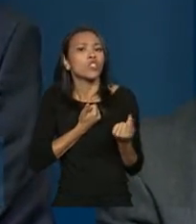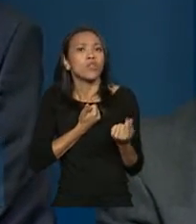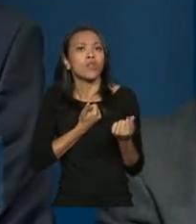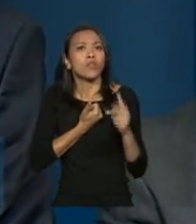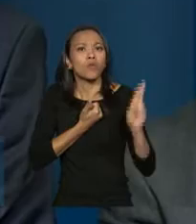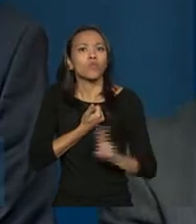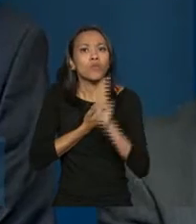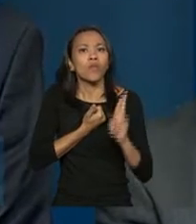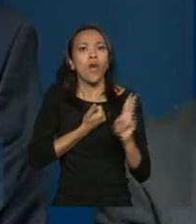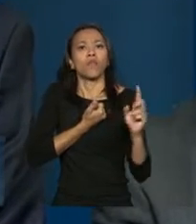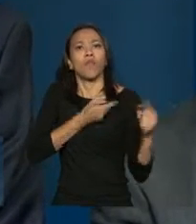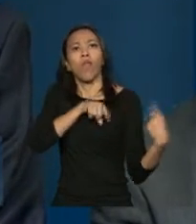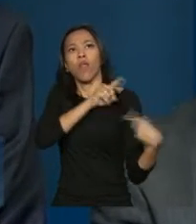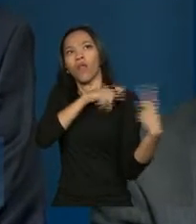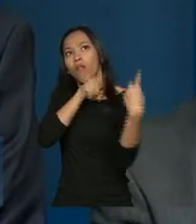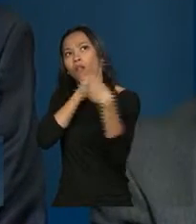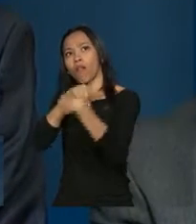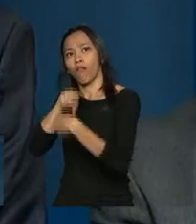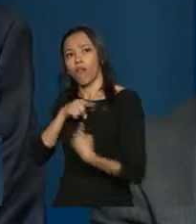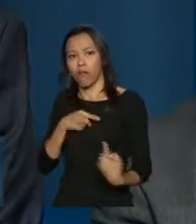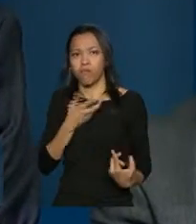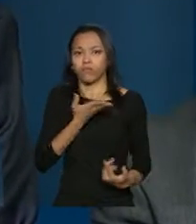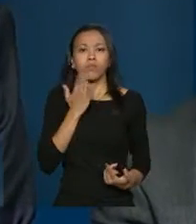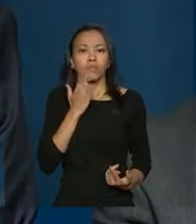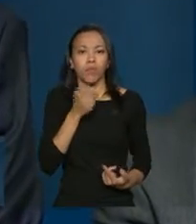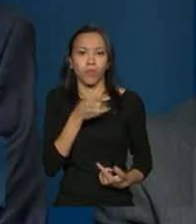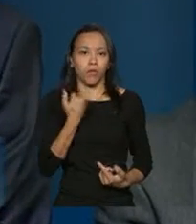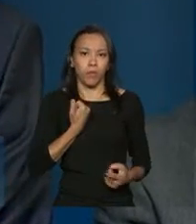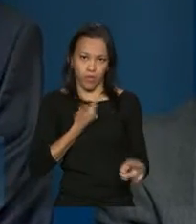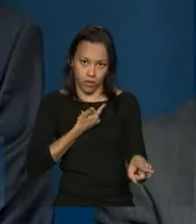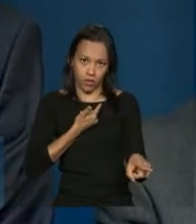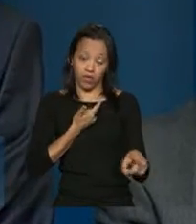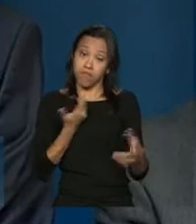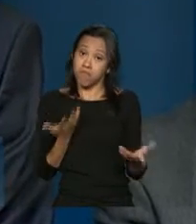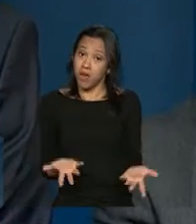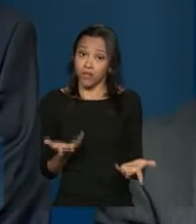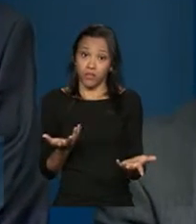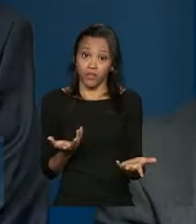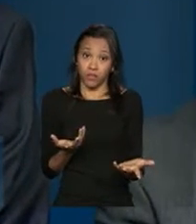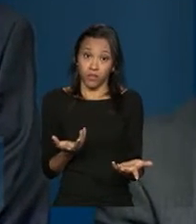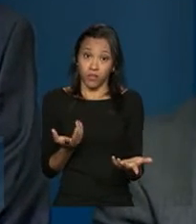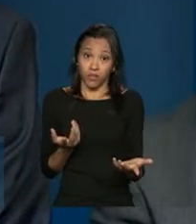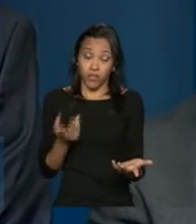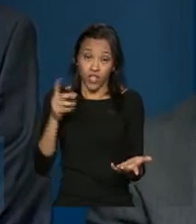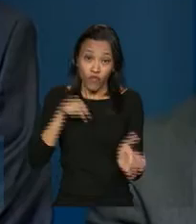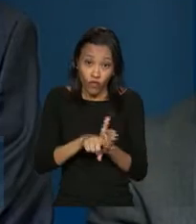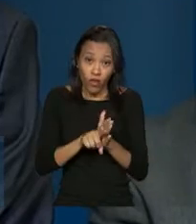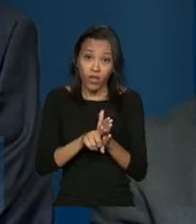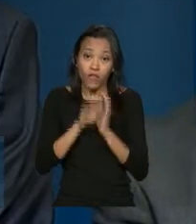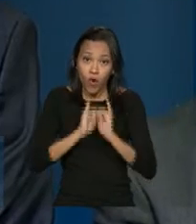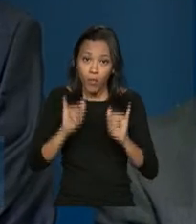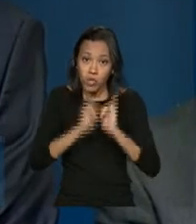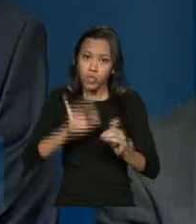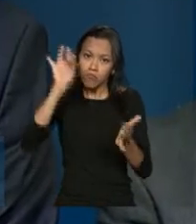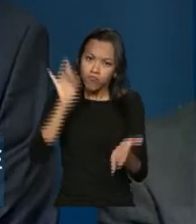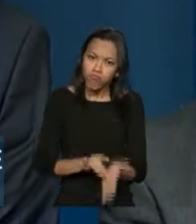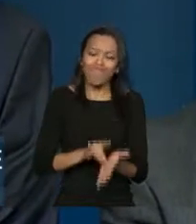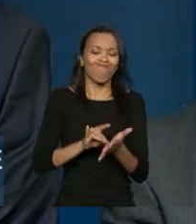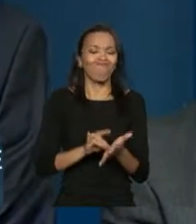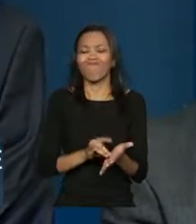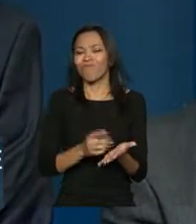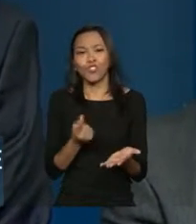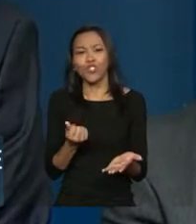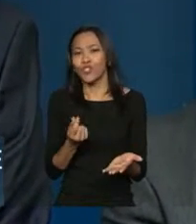recursos envolvidos nas organizações criminosas com isso. Não temos dados referentes, portanto,